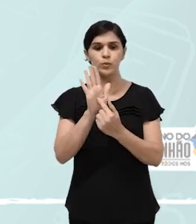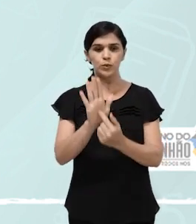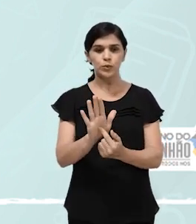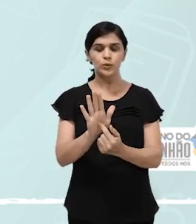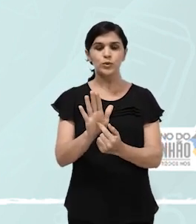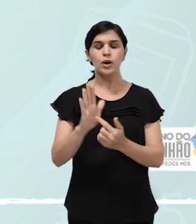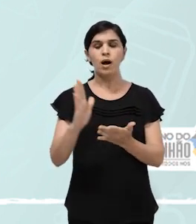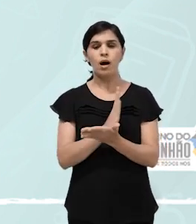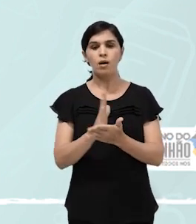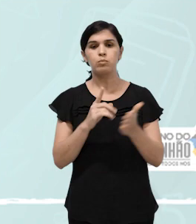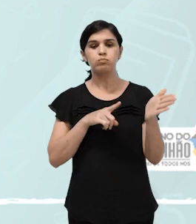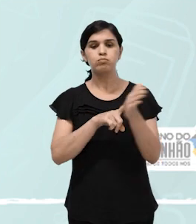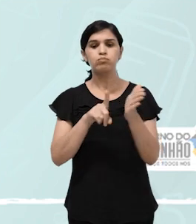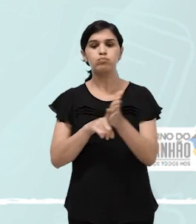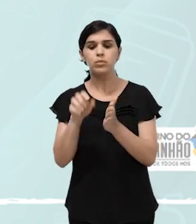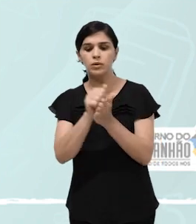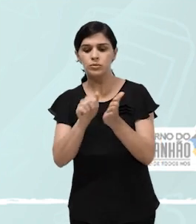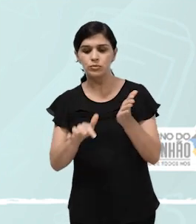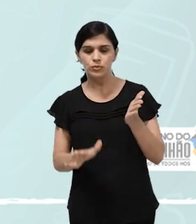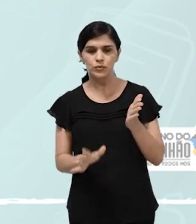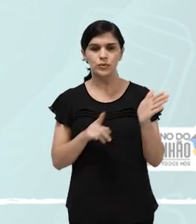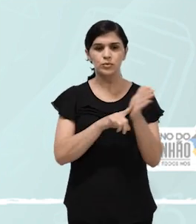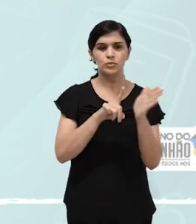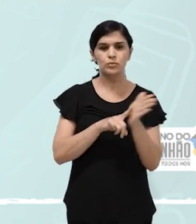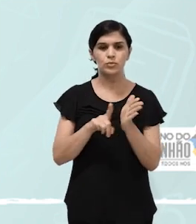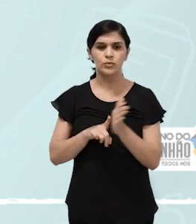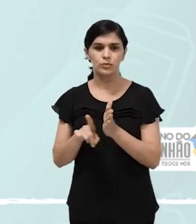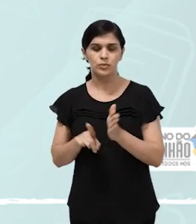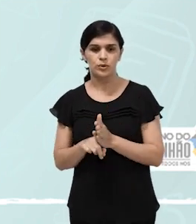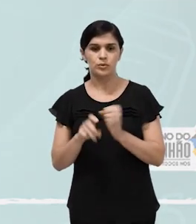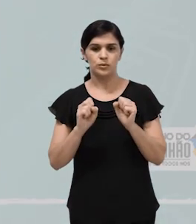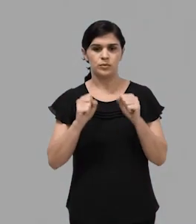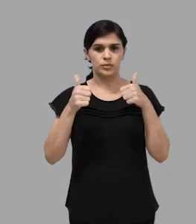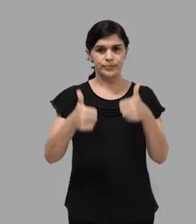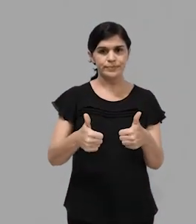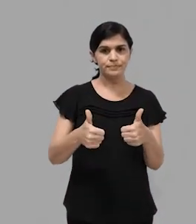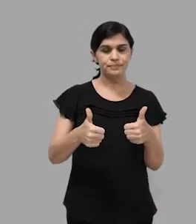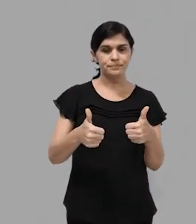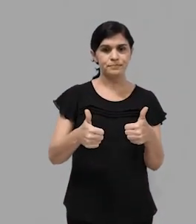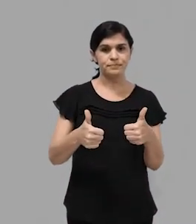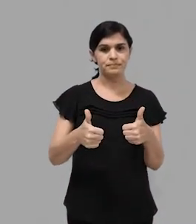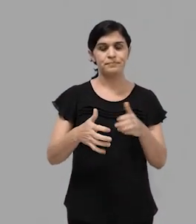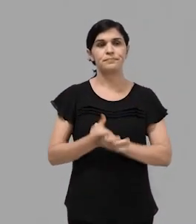para termos o total entendimento do assunto, certo? Vem comigo, turma.